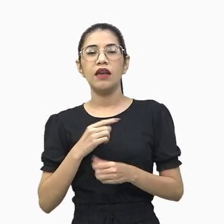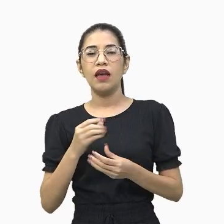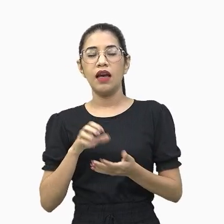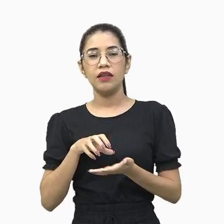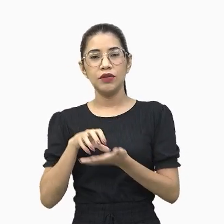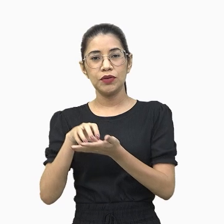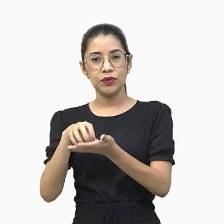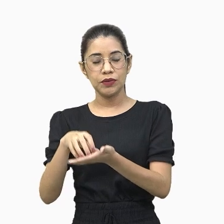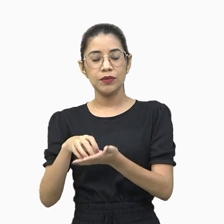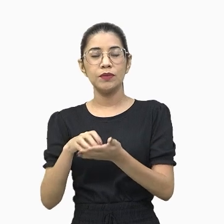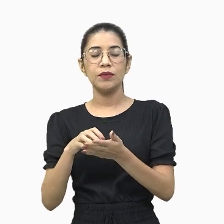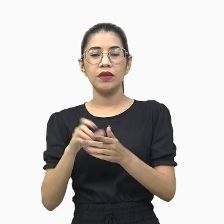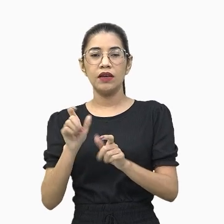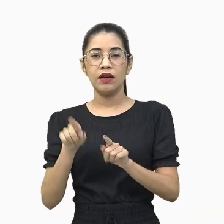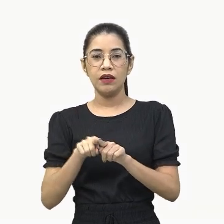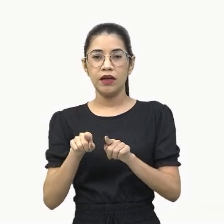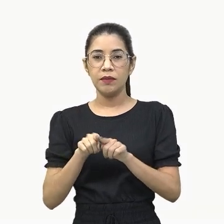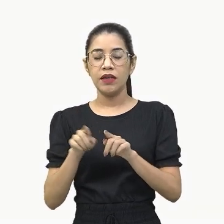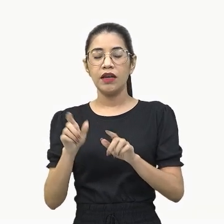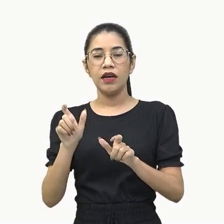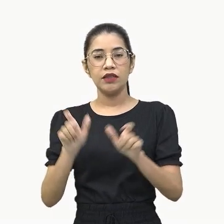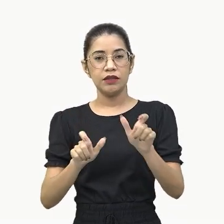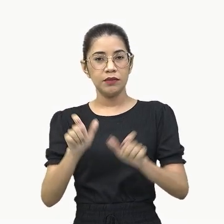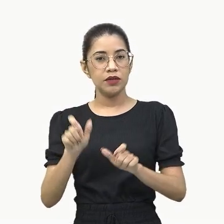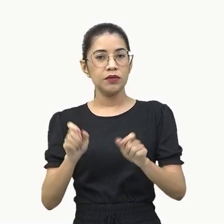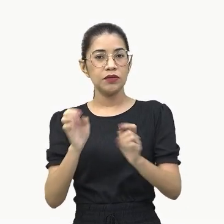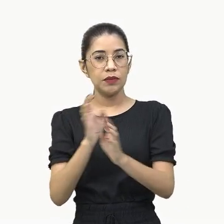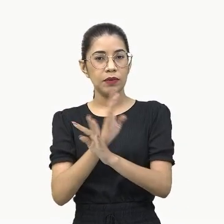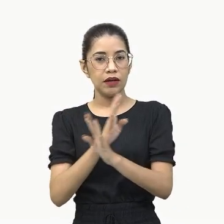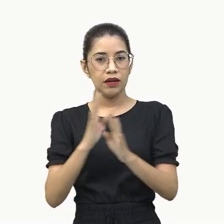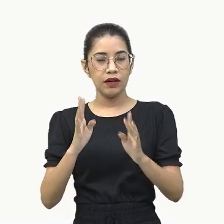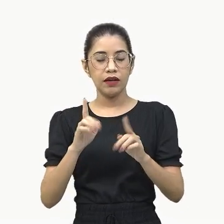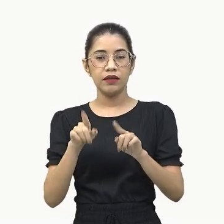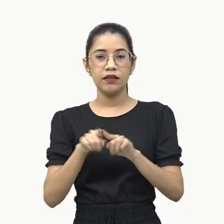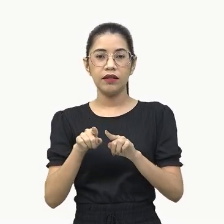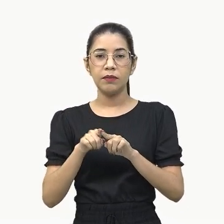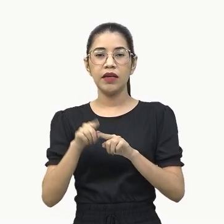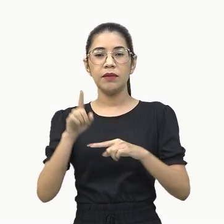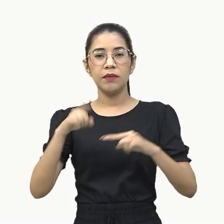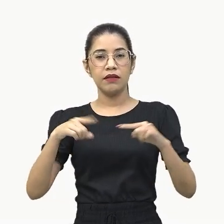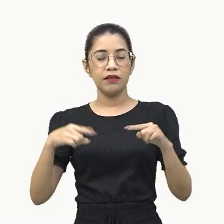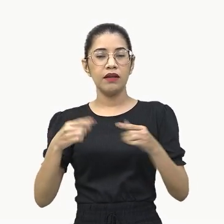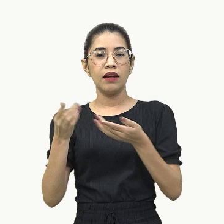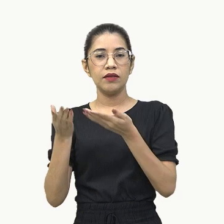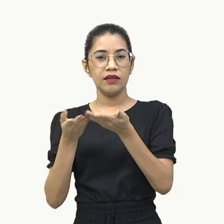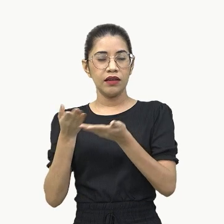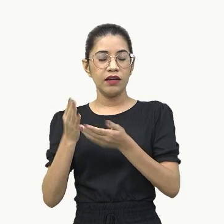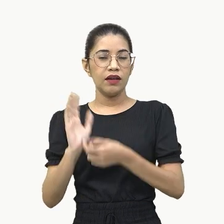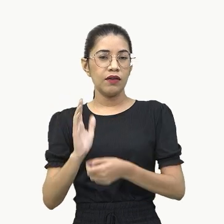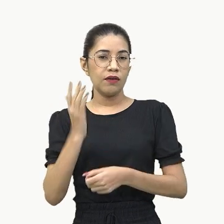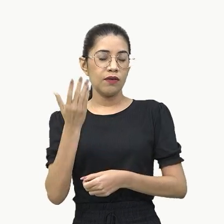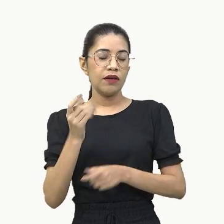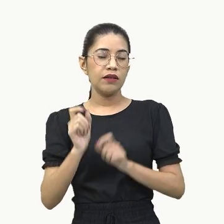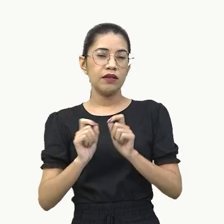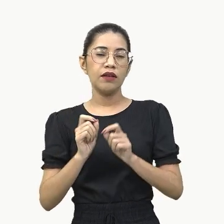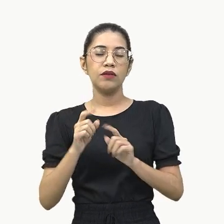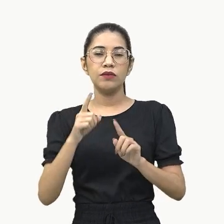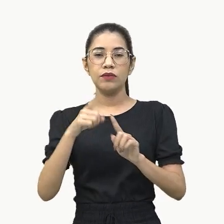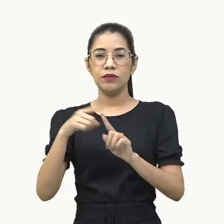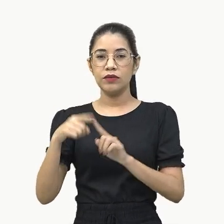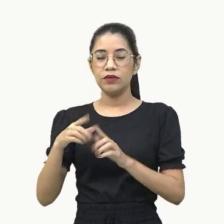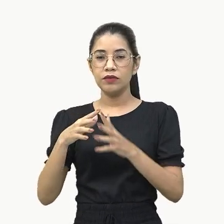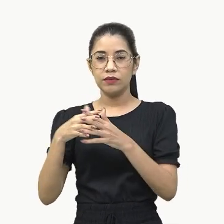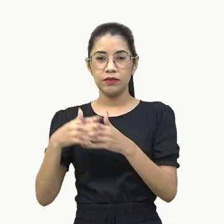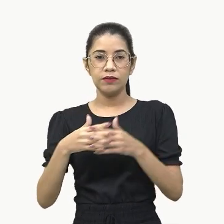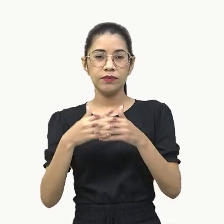nós temos o fluxo de fluxo de pessoas né de bens e serviços que são realizados aí pelos modais